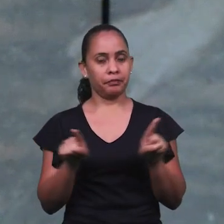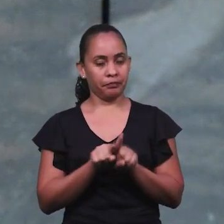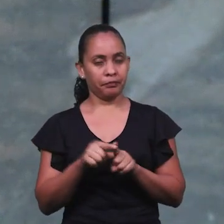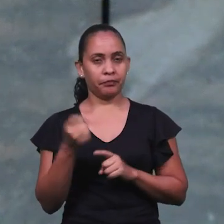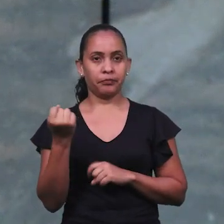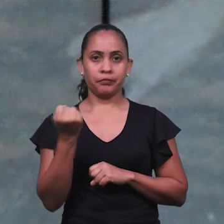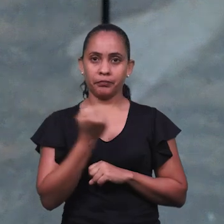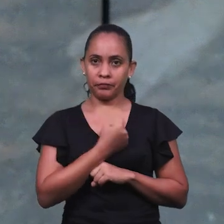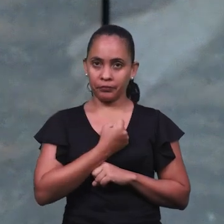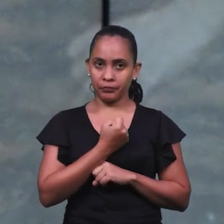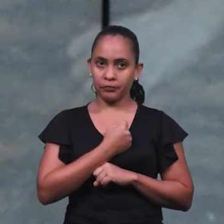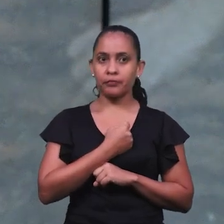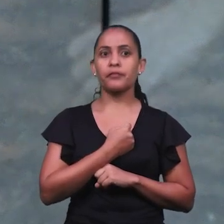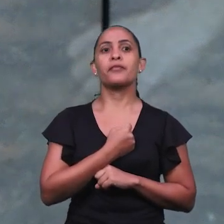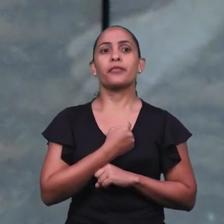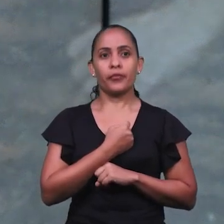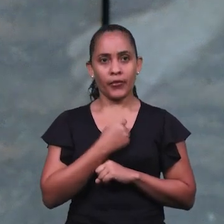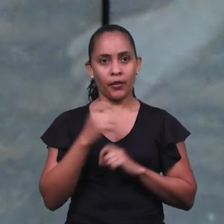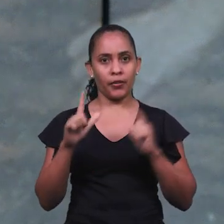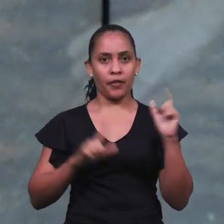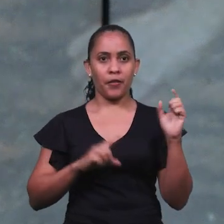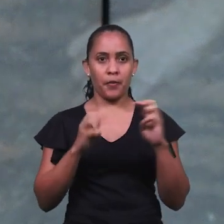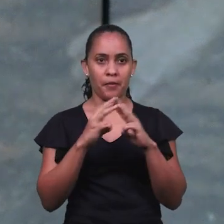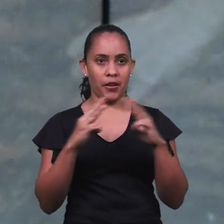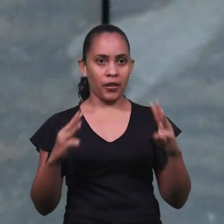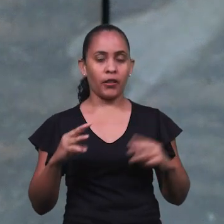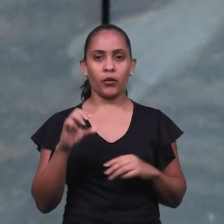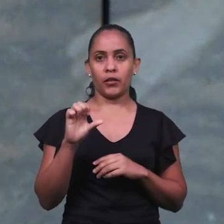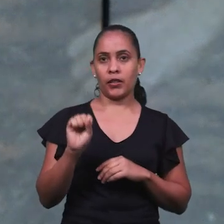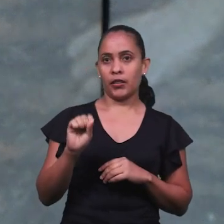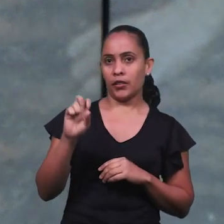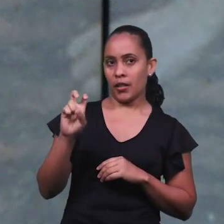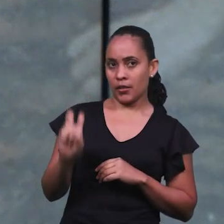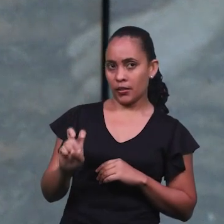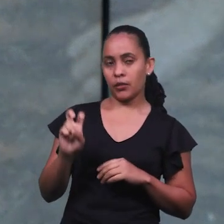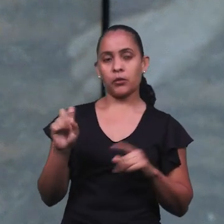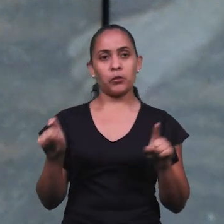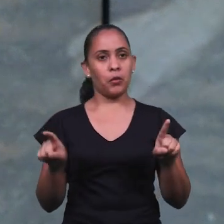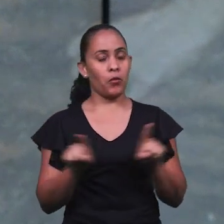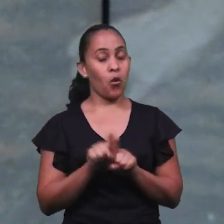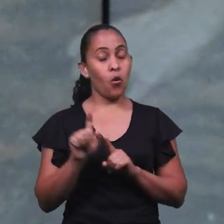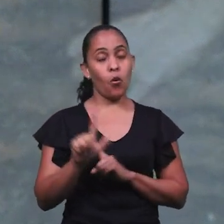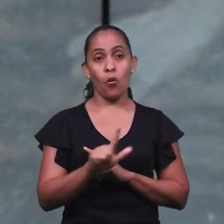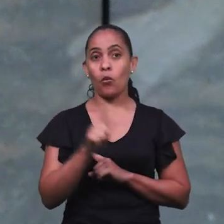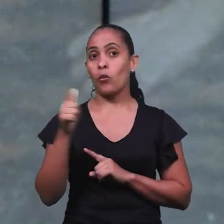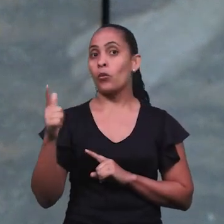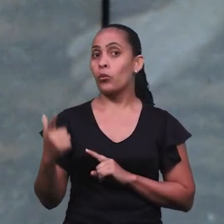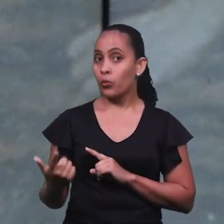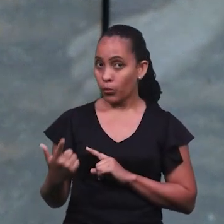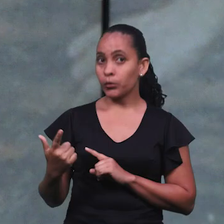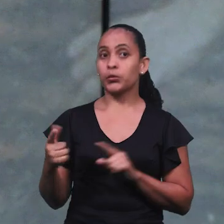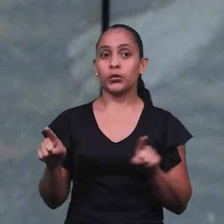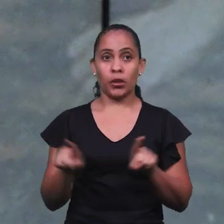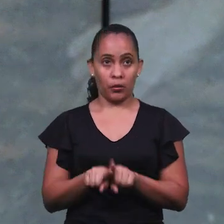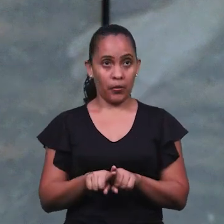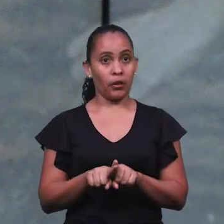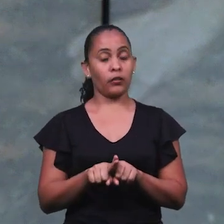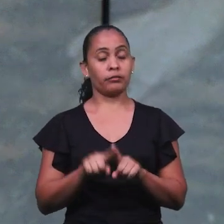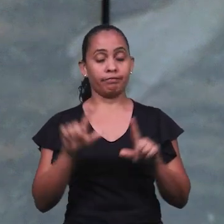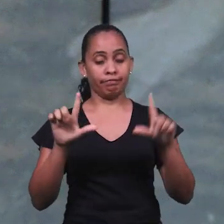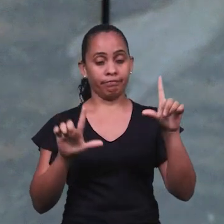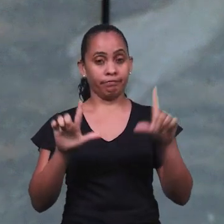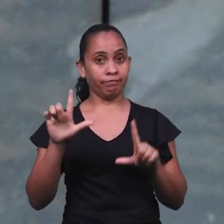você que está nos assistindo também na TV Manaim, mas pelo canal 85 da Sky Livre, ou por algum outro meio do nosso